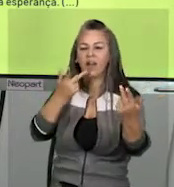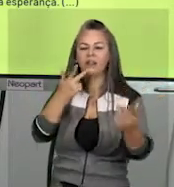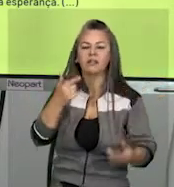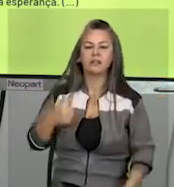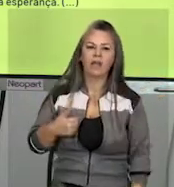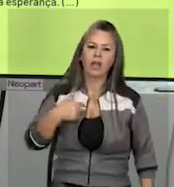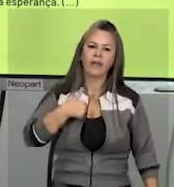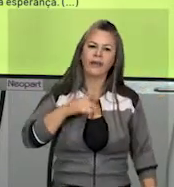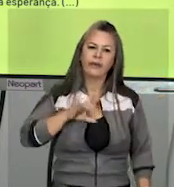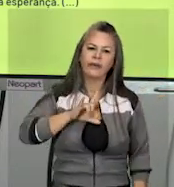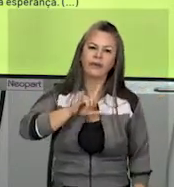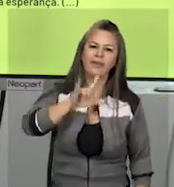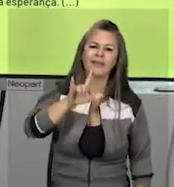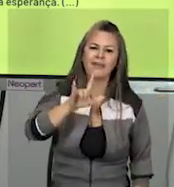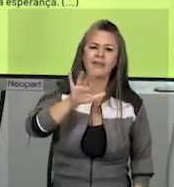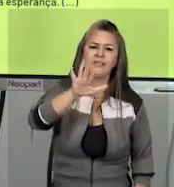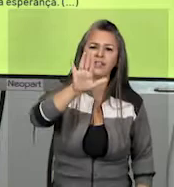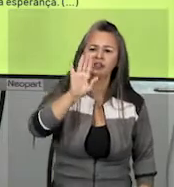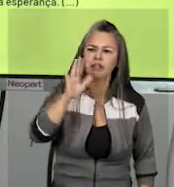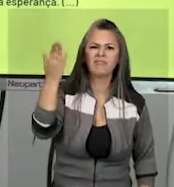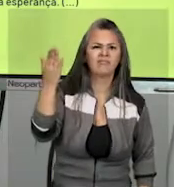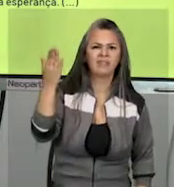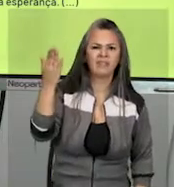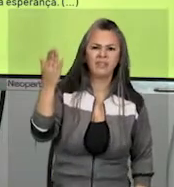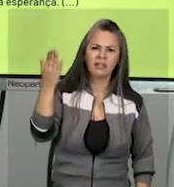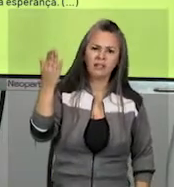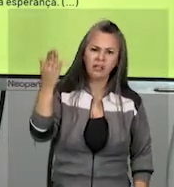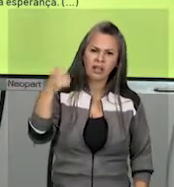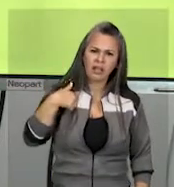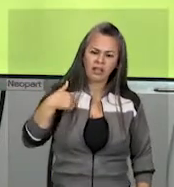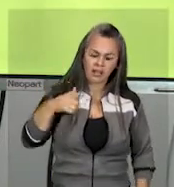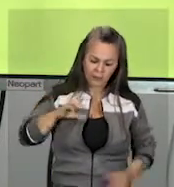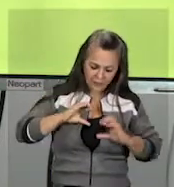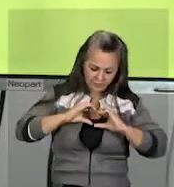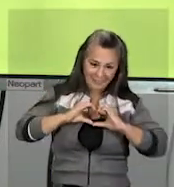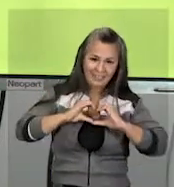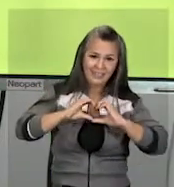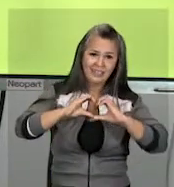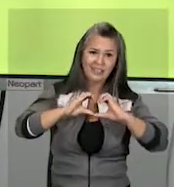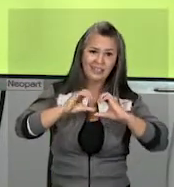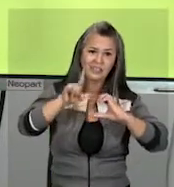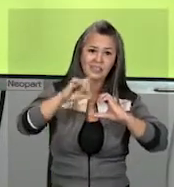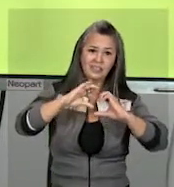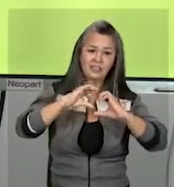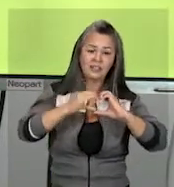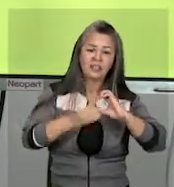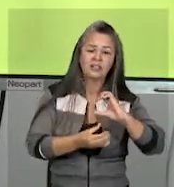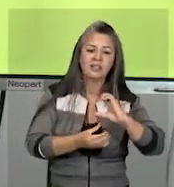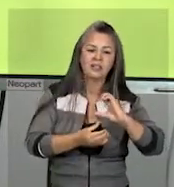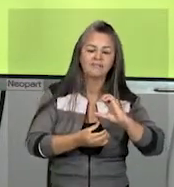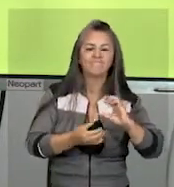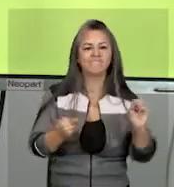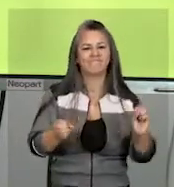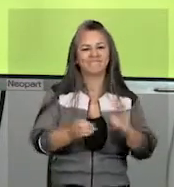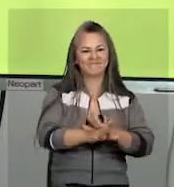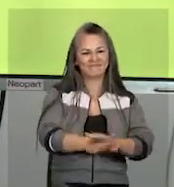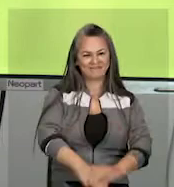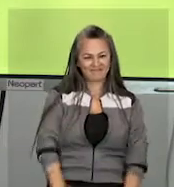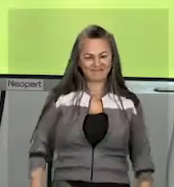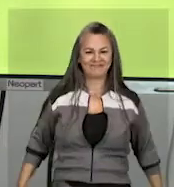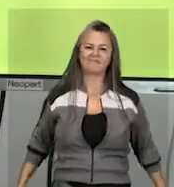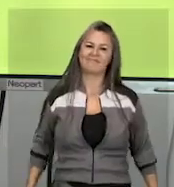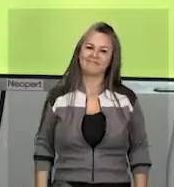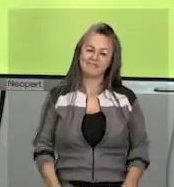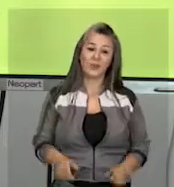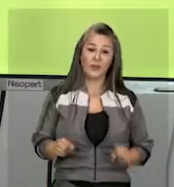Então, isso é o texto dramático, cheio de emoção e sentimentos. E o corifeu é o líder. É